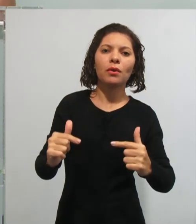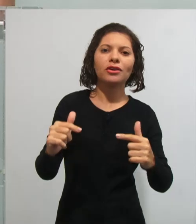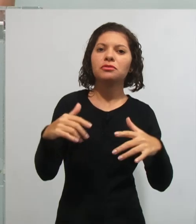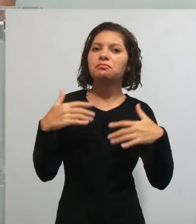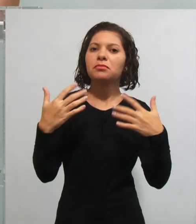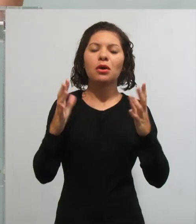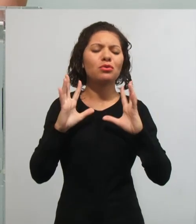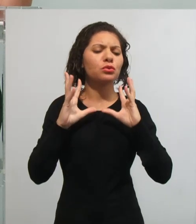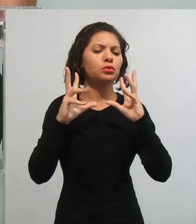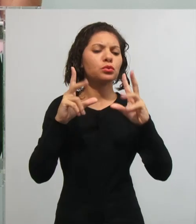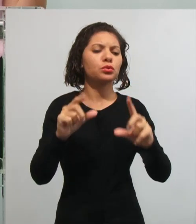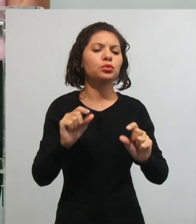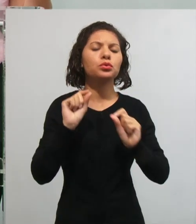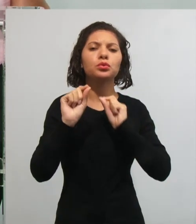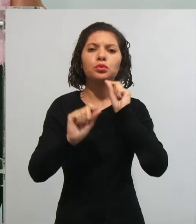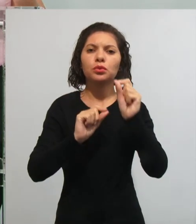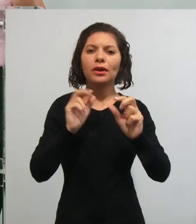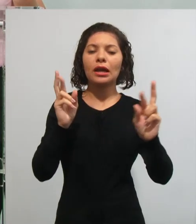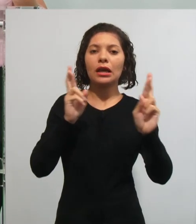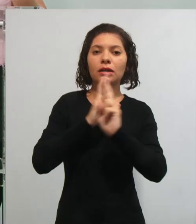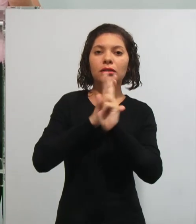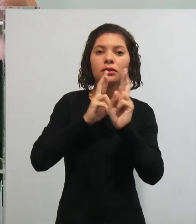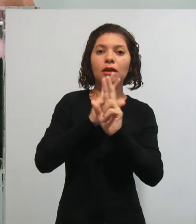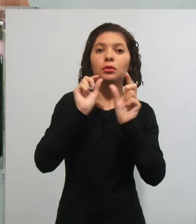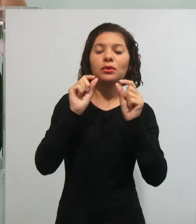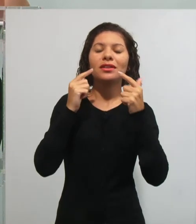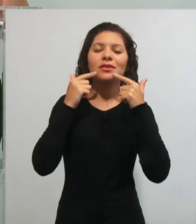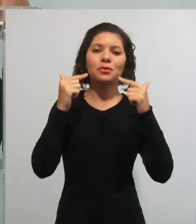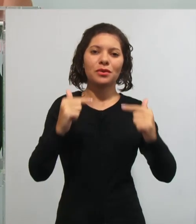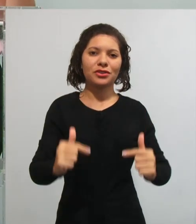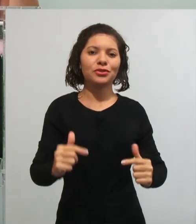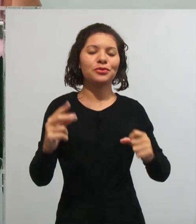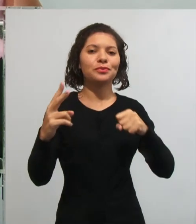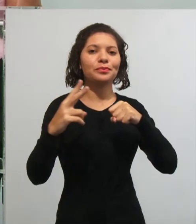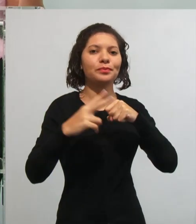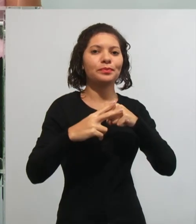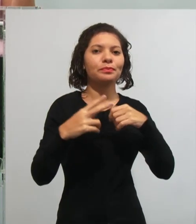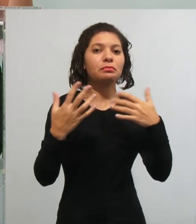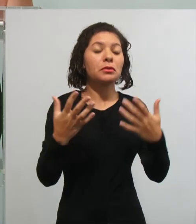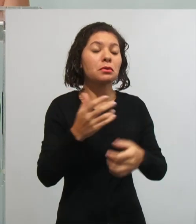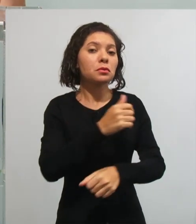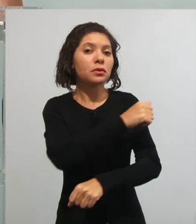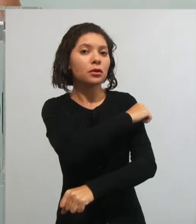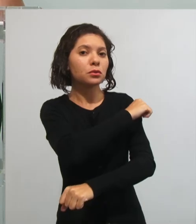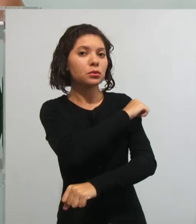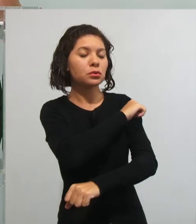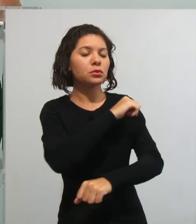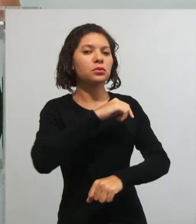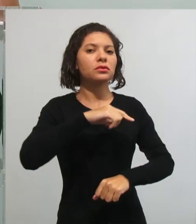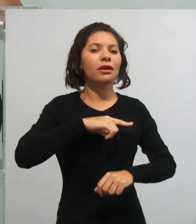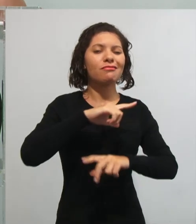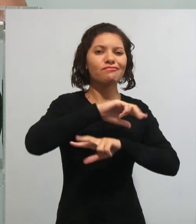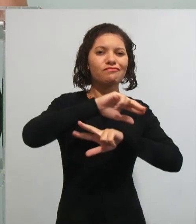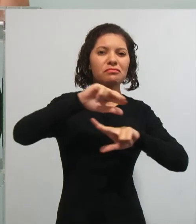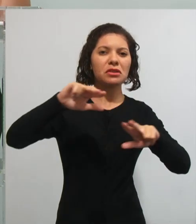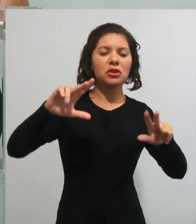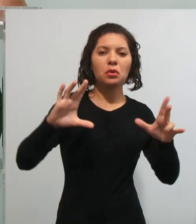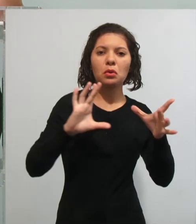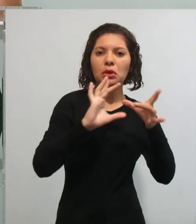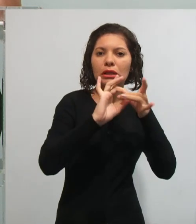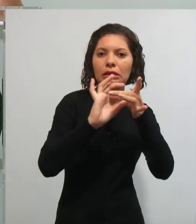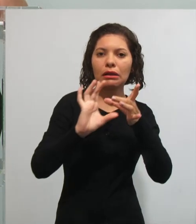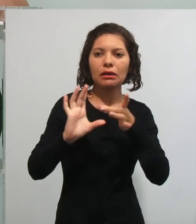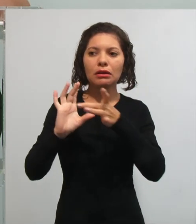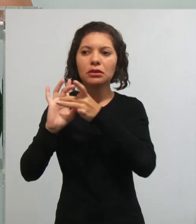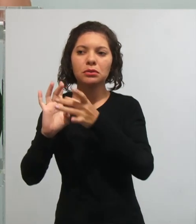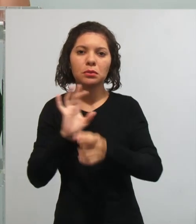isso deve ser levado em consideração. Então, os alunos eles estão em diferentes contatos, com diferentes